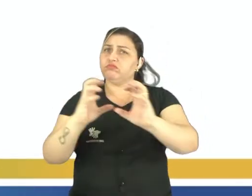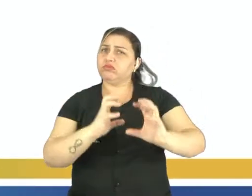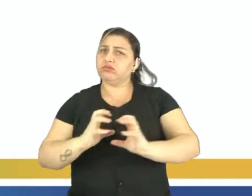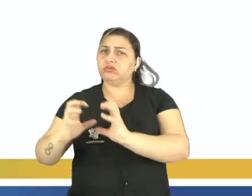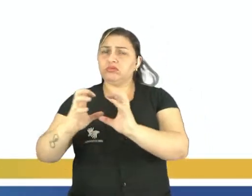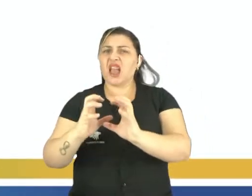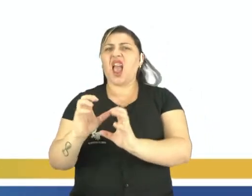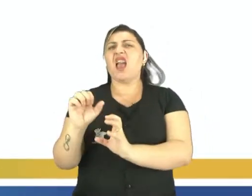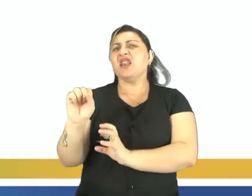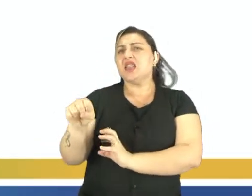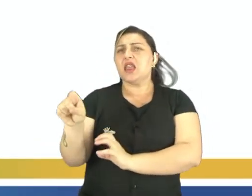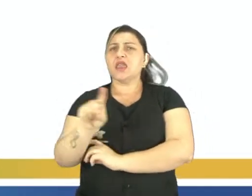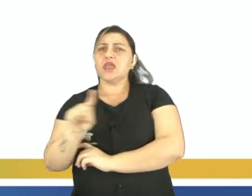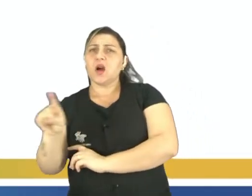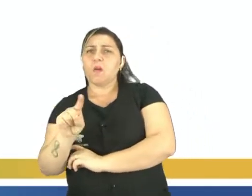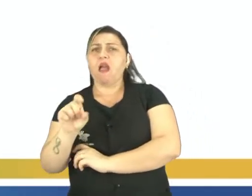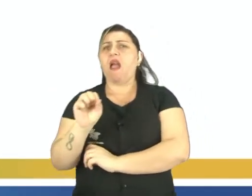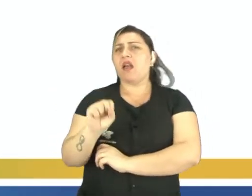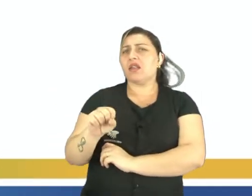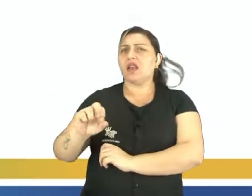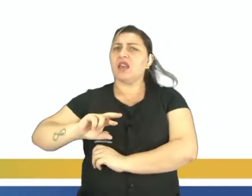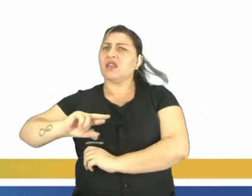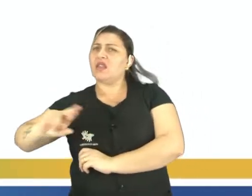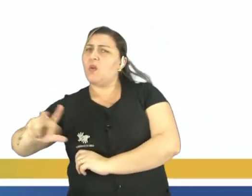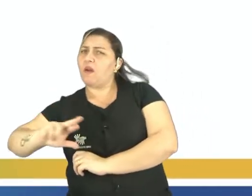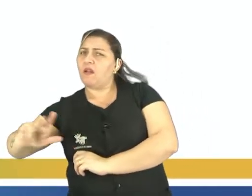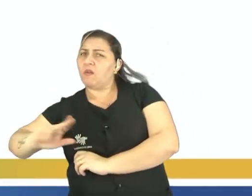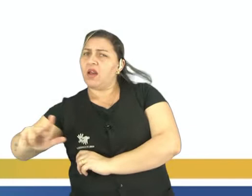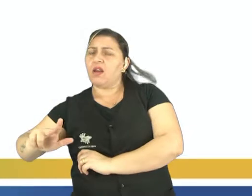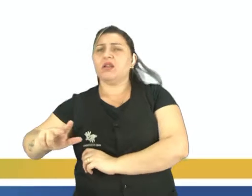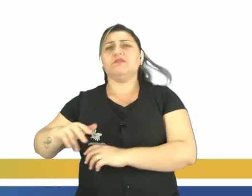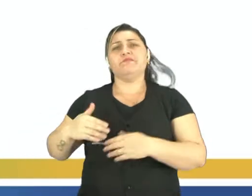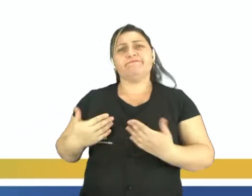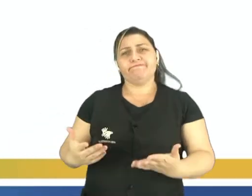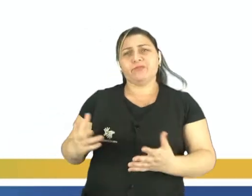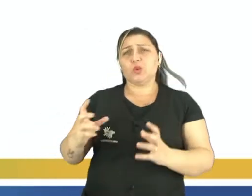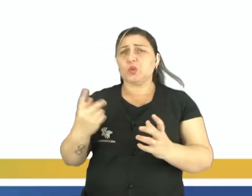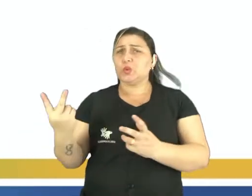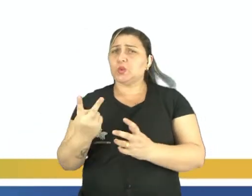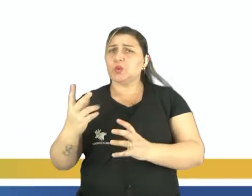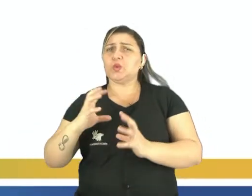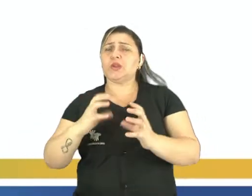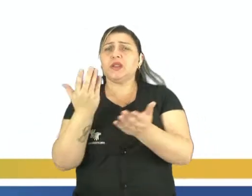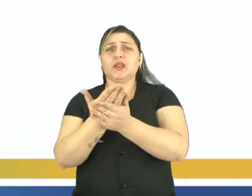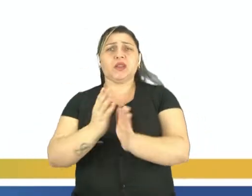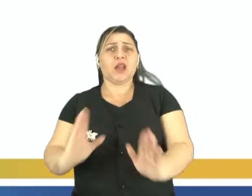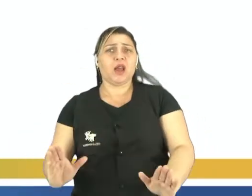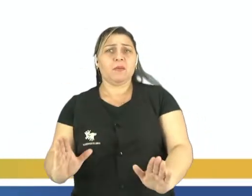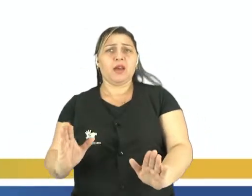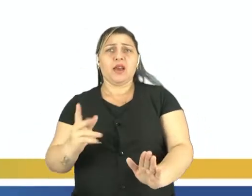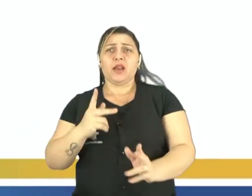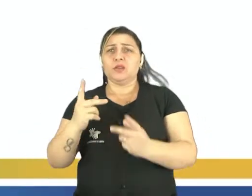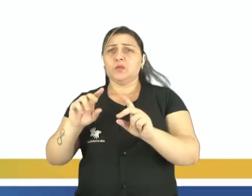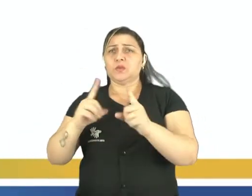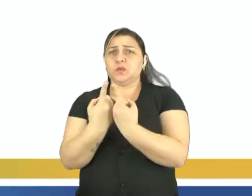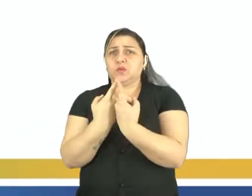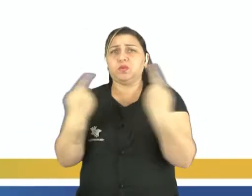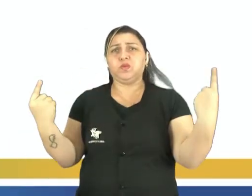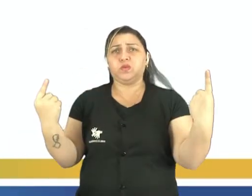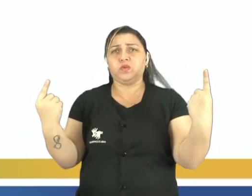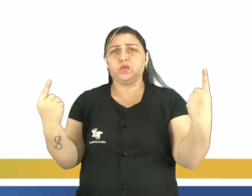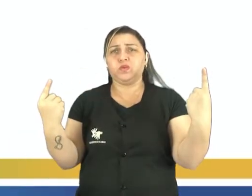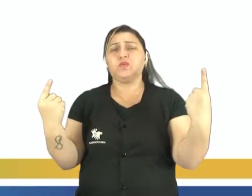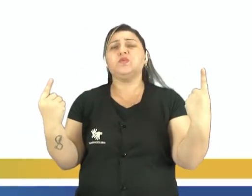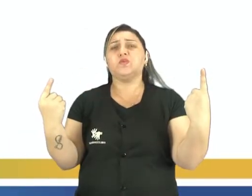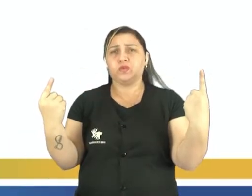É sim, não é. É sim, é sim, é sim. Não é, não é, não é. E terminam os dois sem se falar, chateados. E a